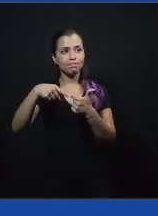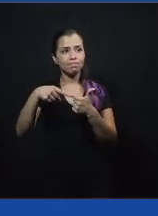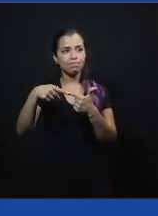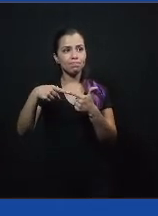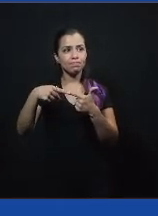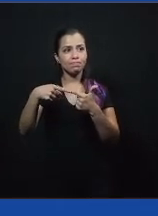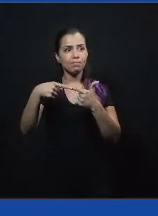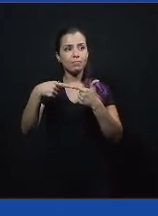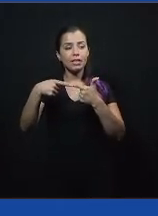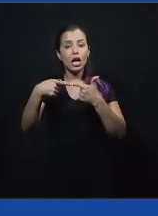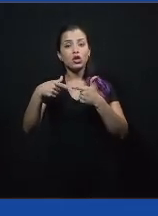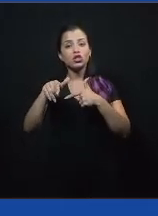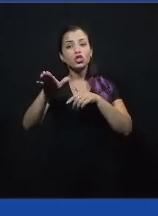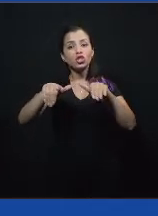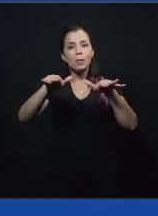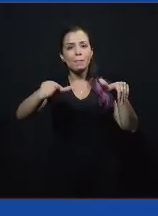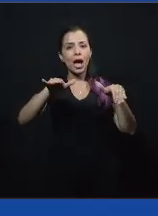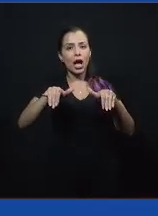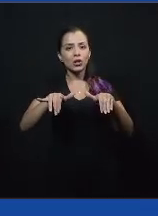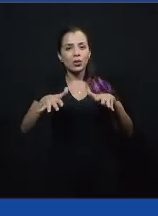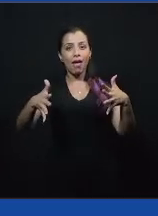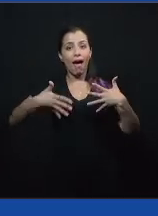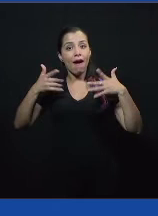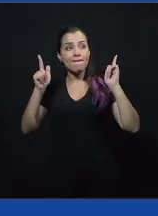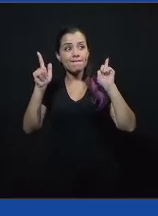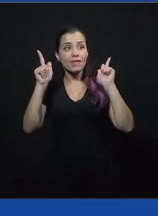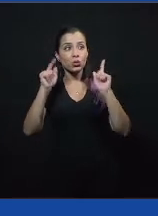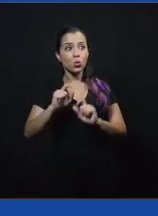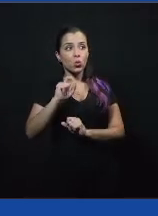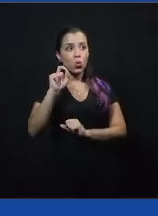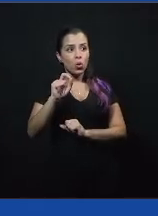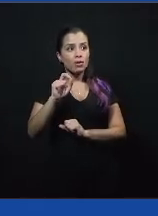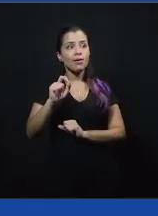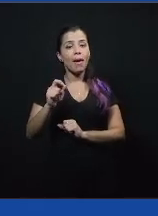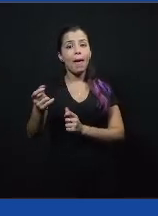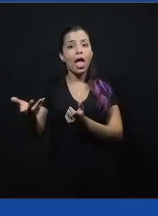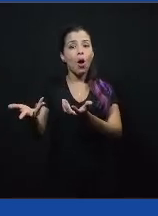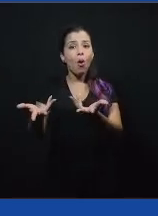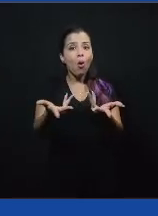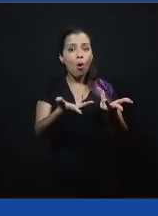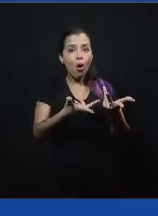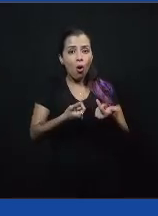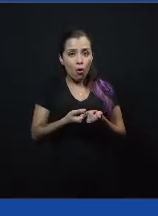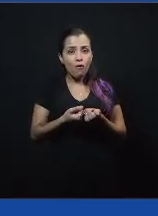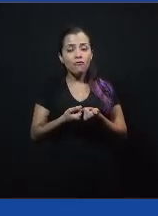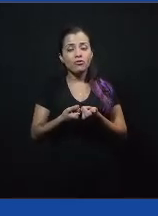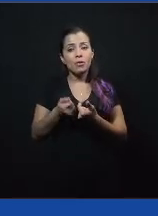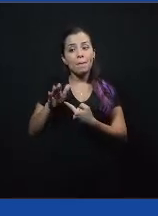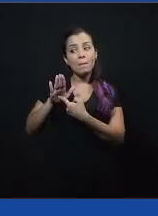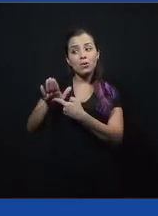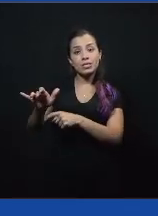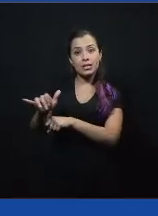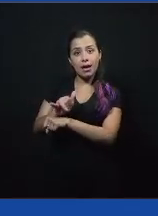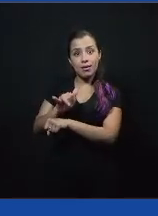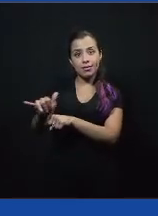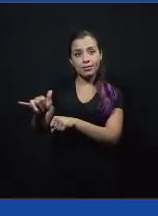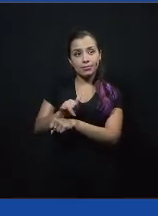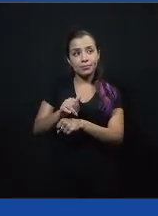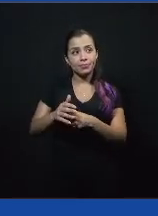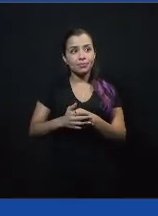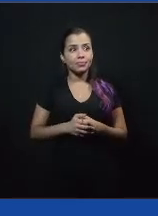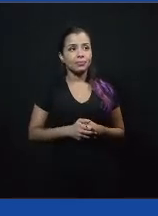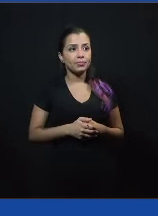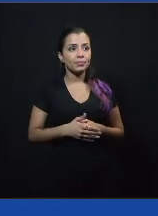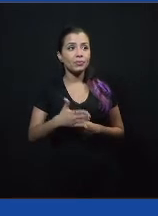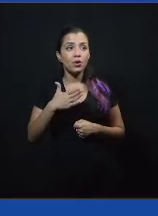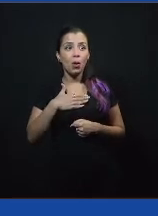Onde eu devo dizer os problemas que a gente conseguiu reconhecer da cidade tá bom meu grupo ele